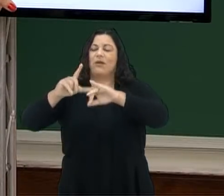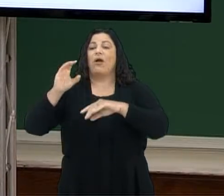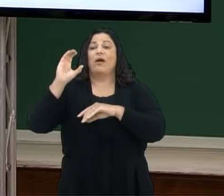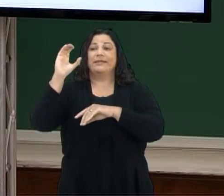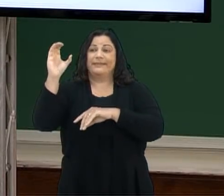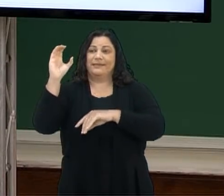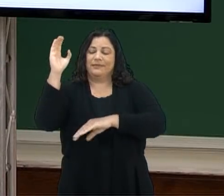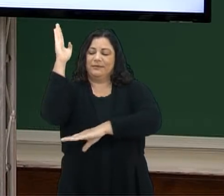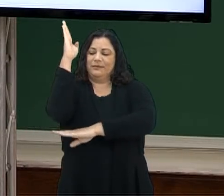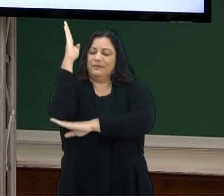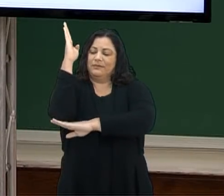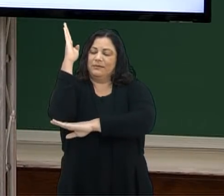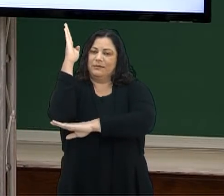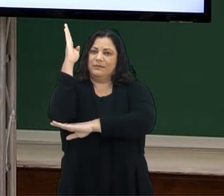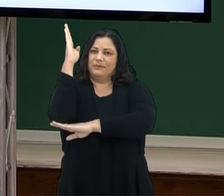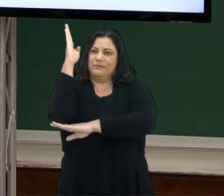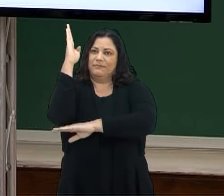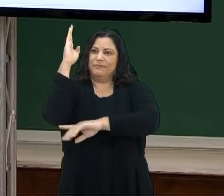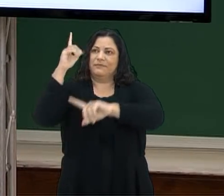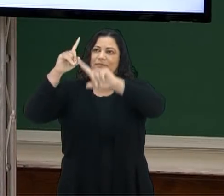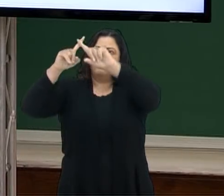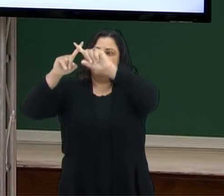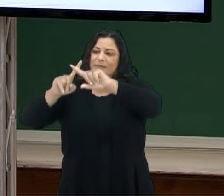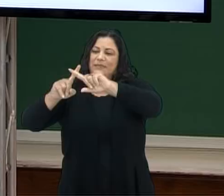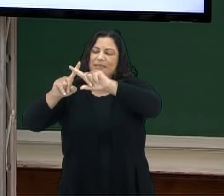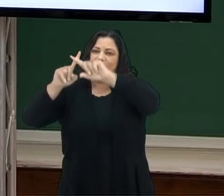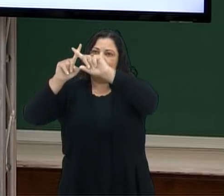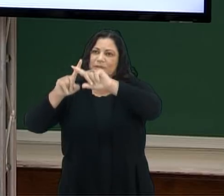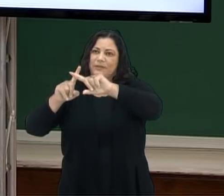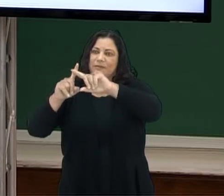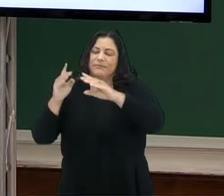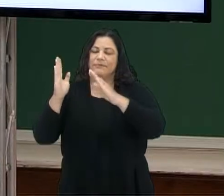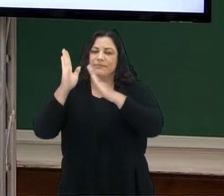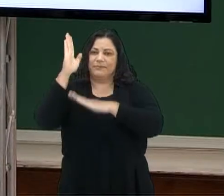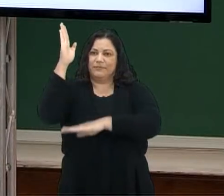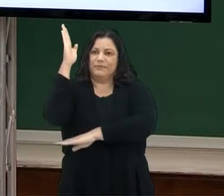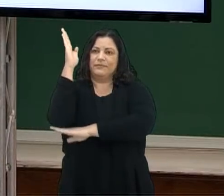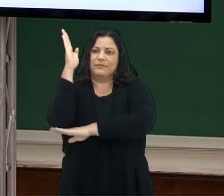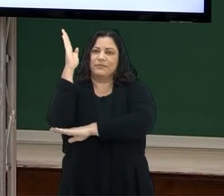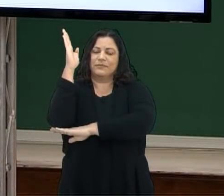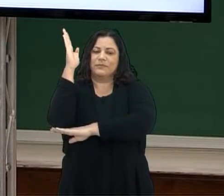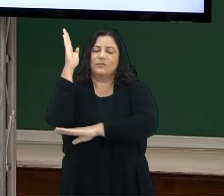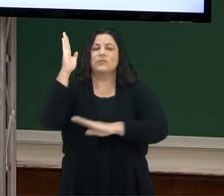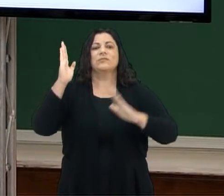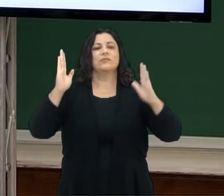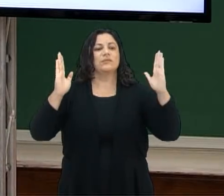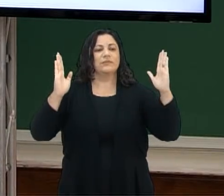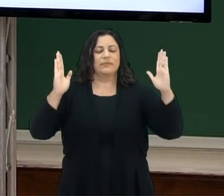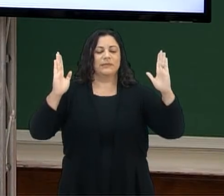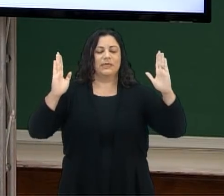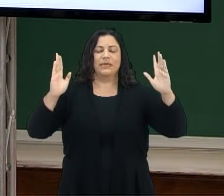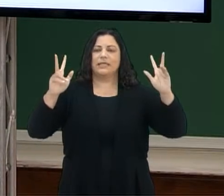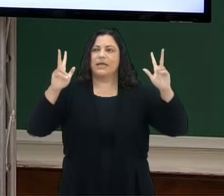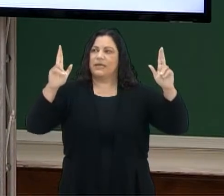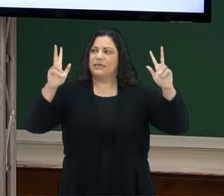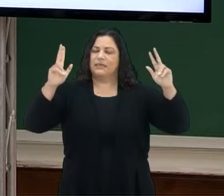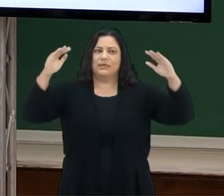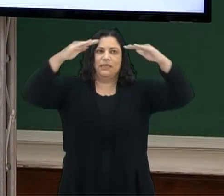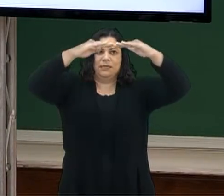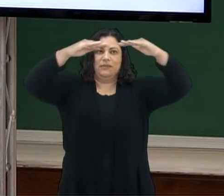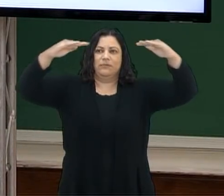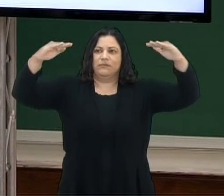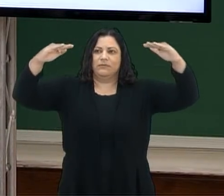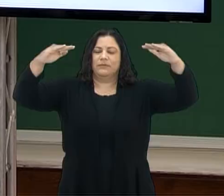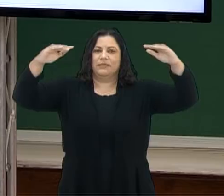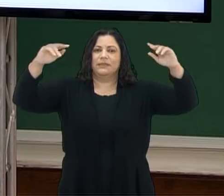retas perpendiculares. Marcamos dois pontos C e D, que são os outros dois vértices do quadrado. Liga os pontos C e D